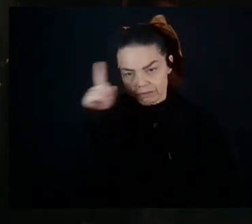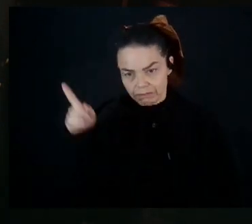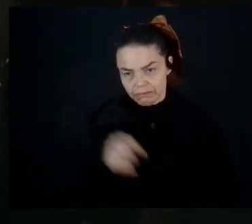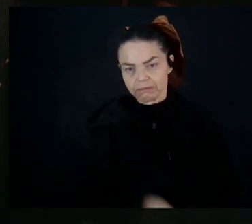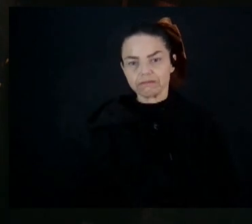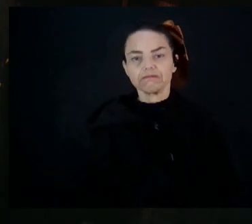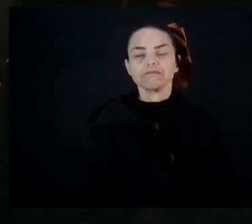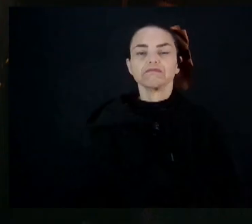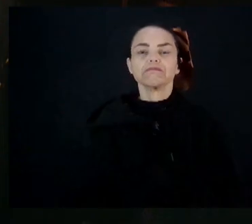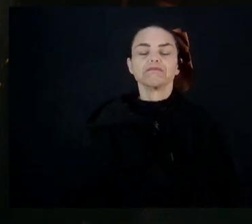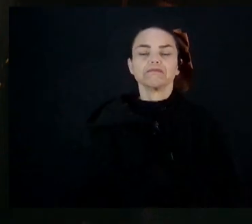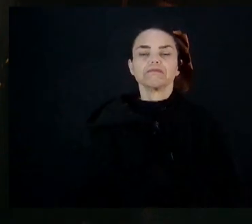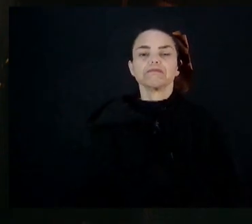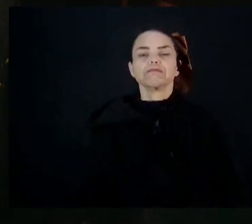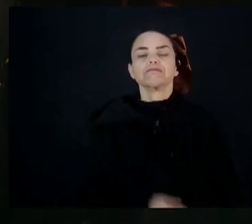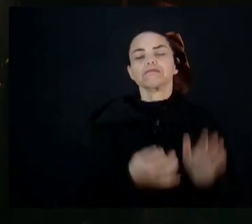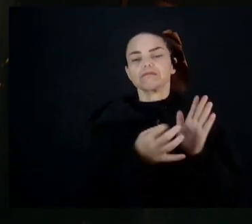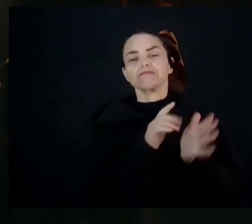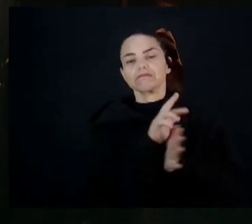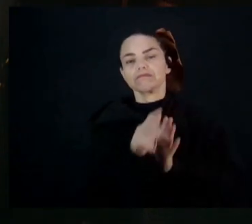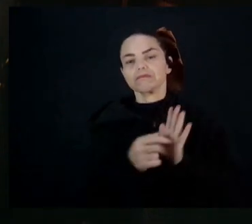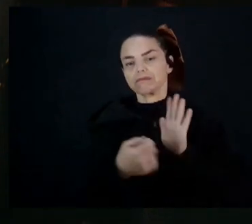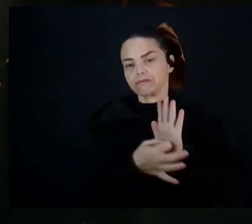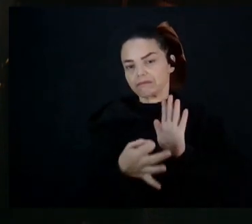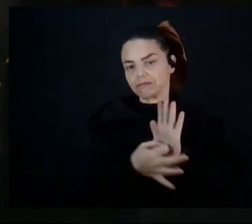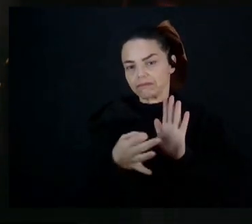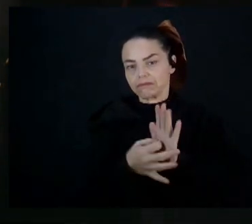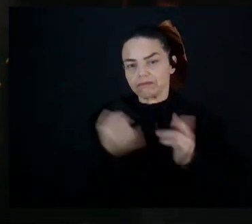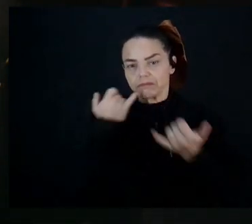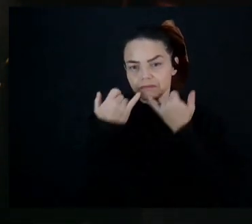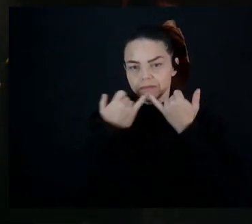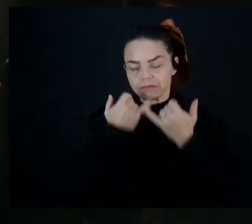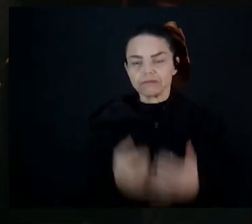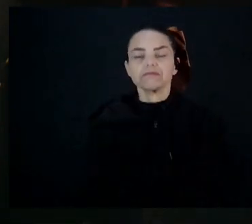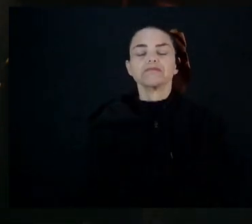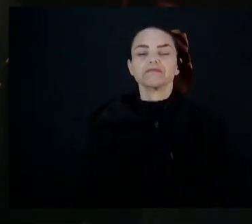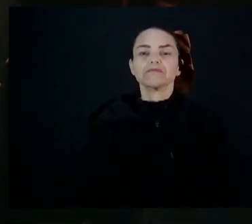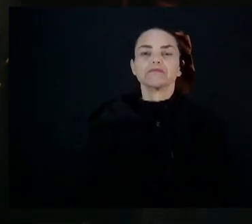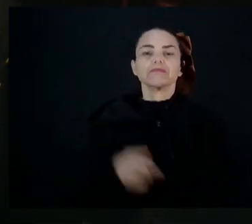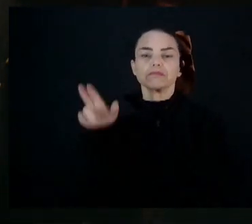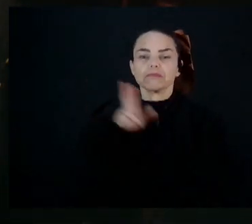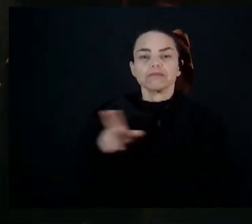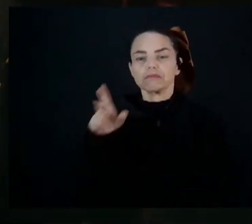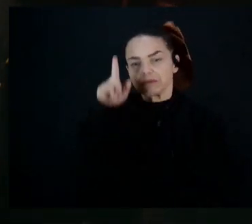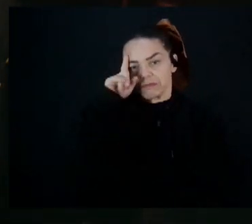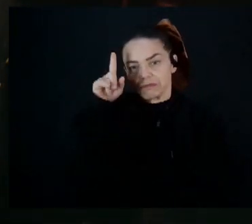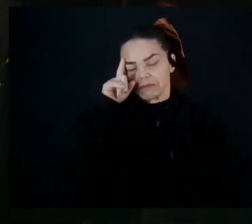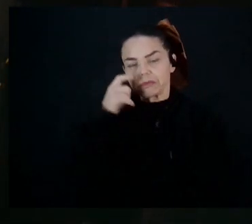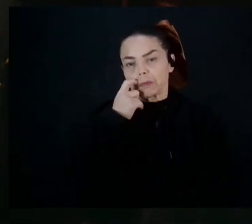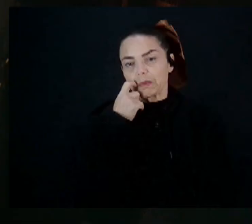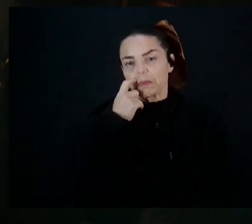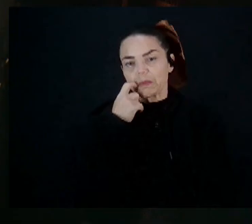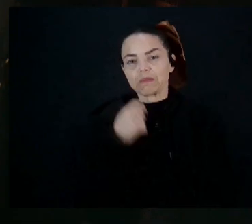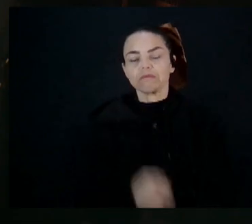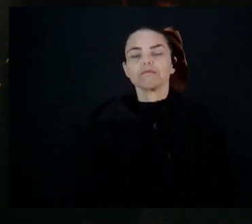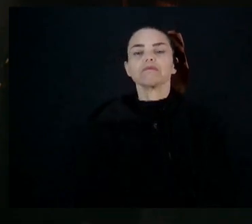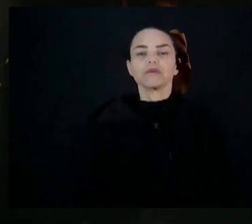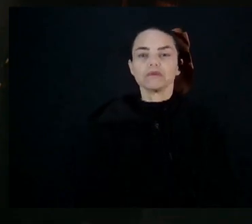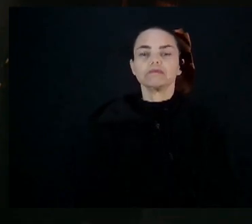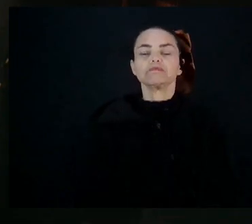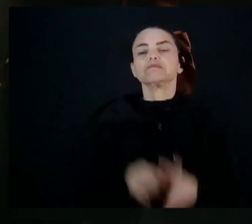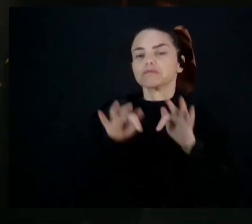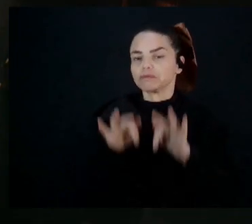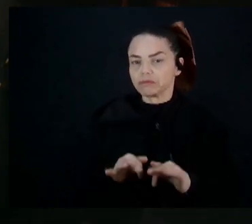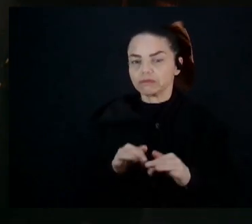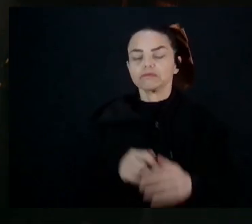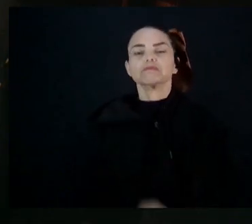aqui muitas dicas e informações interessantes para a gente aplicar no nosso dia a dia também. A gente está chegando ao final do